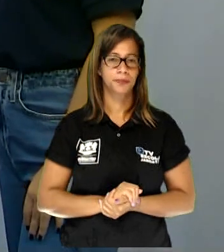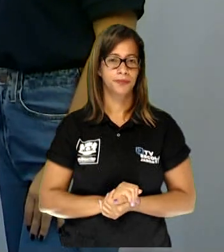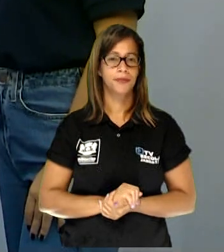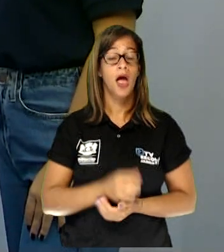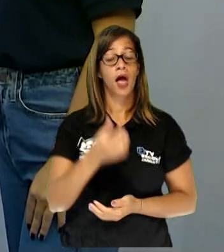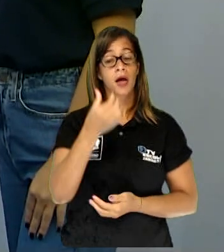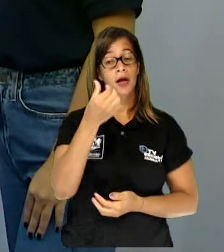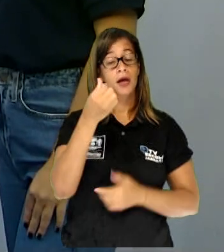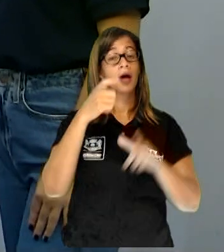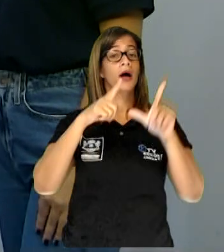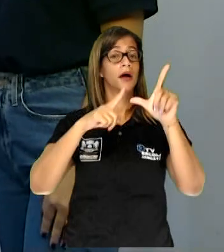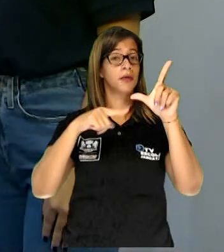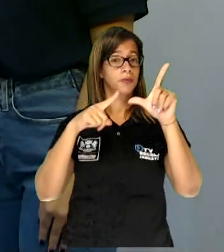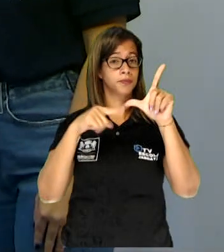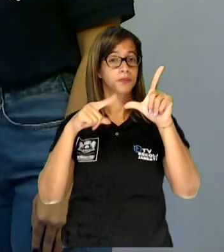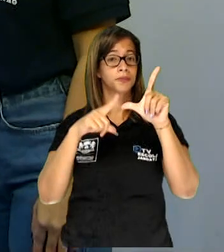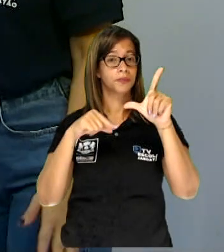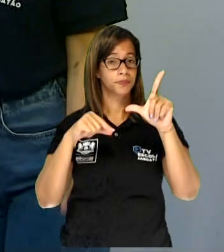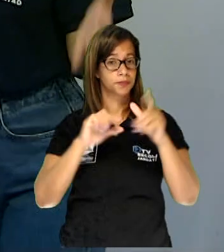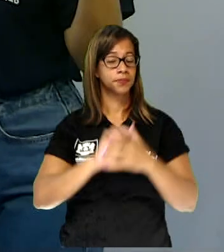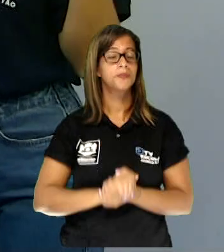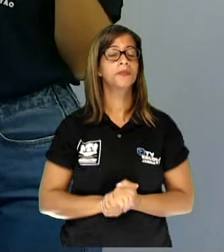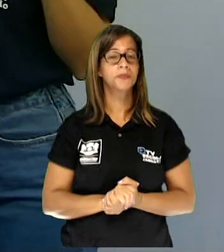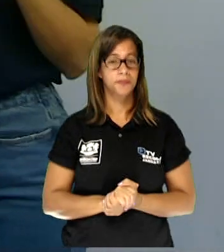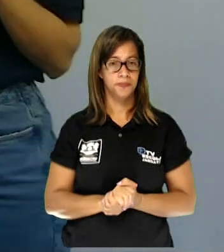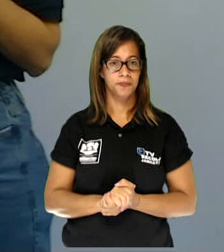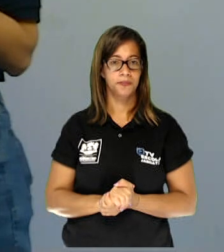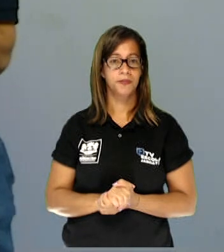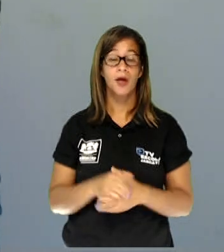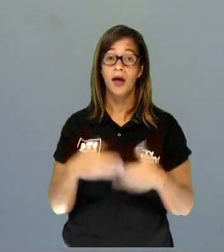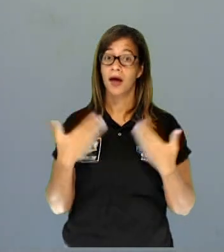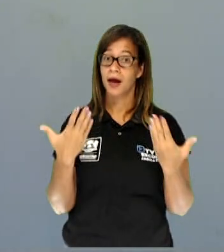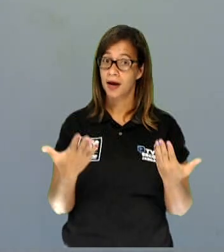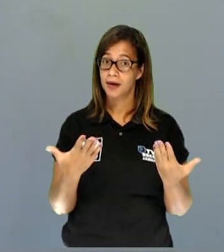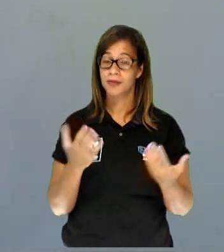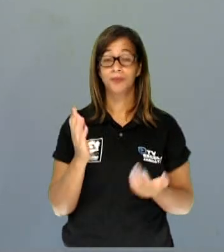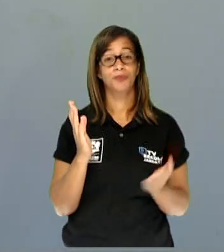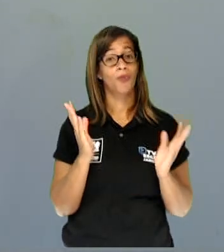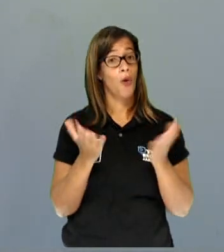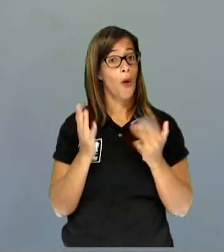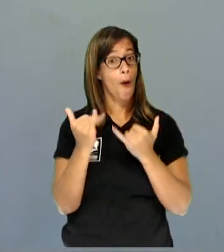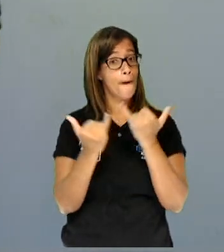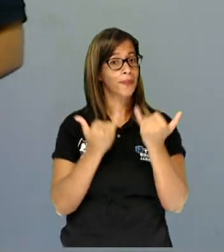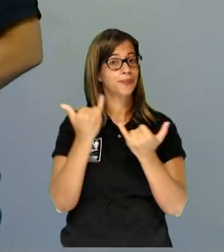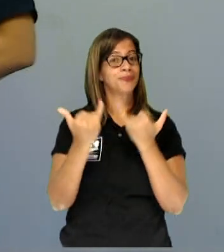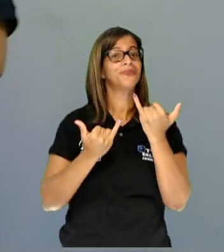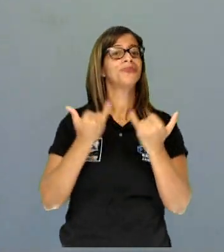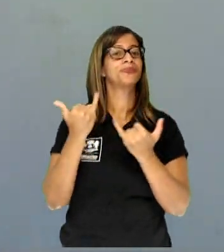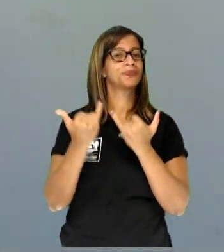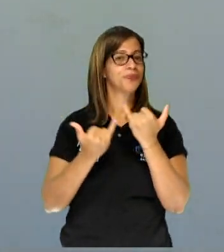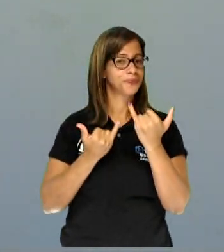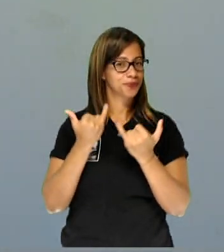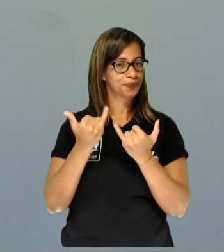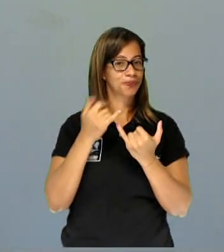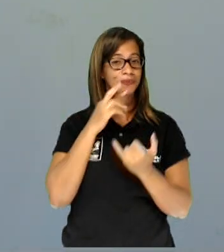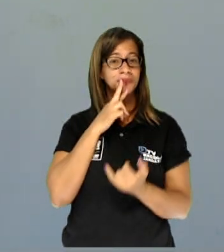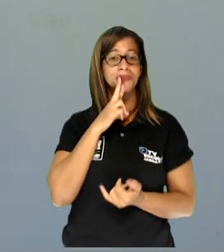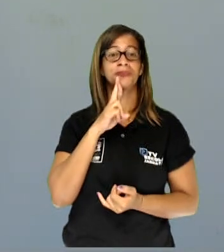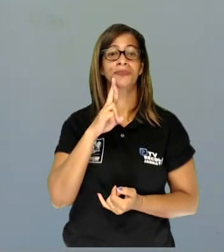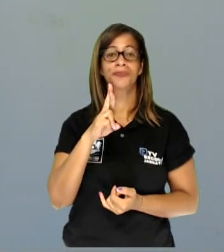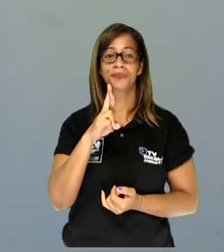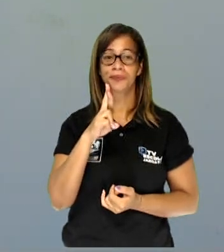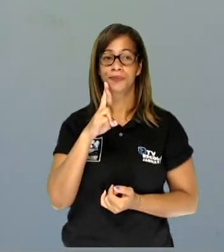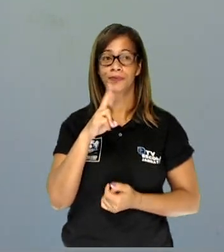Agora chegou a hora da nossa cruzadinha. Guardaram as palavras na cabeça? Então, vamos lá. Nossa primeira